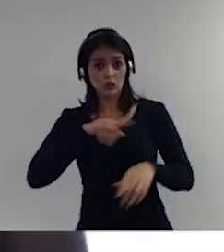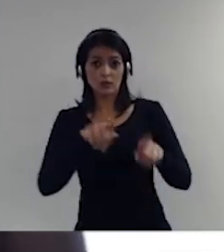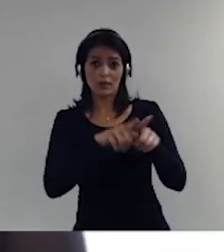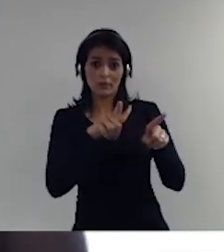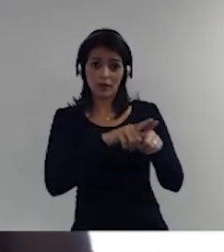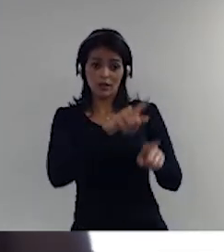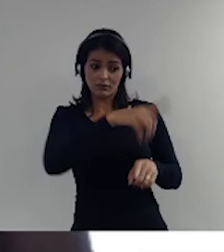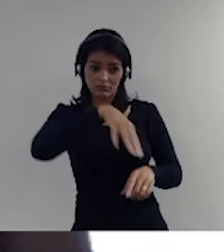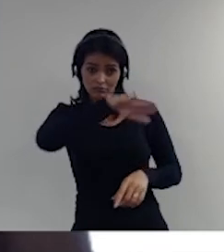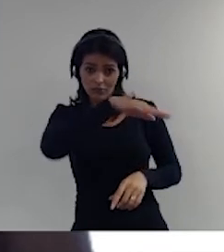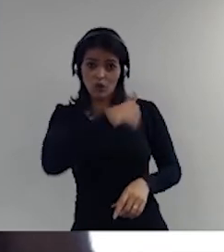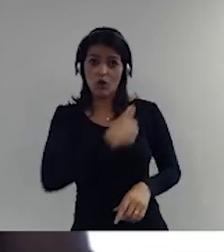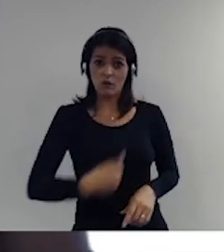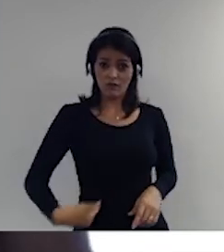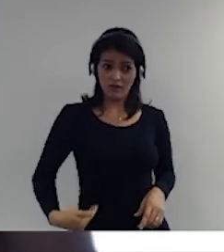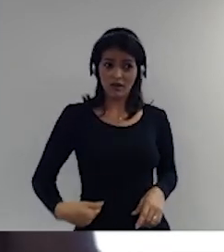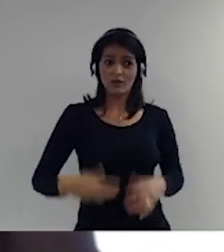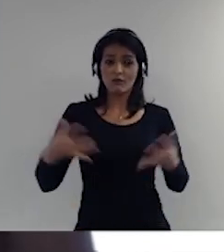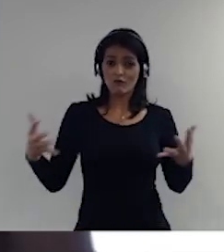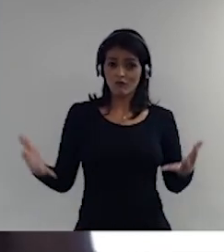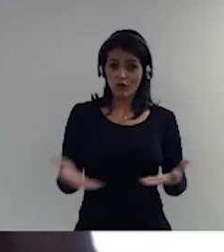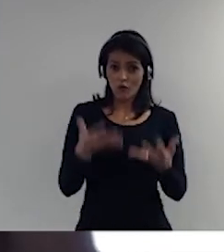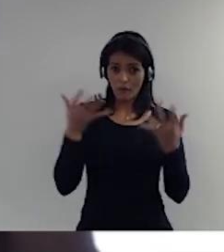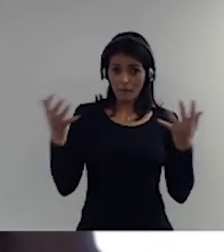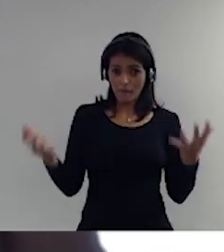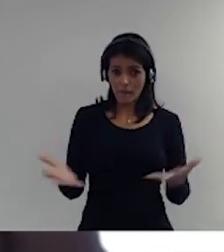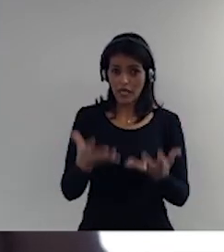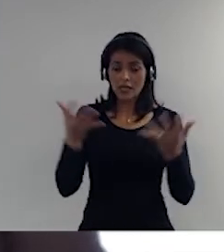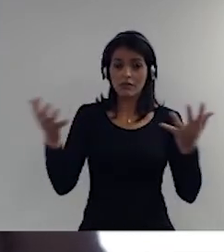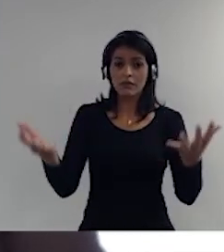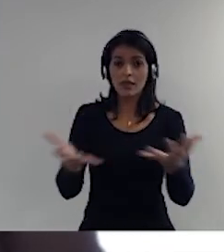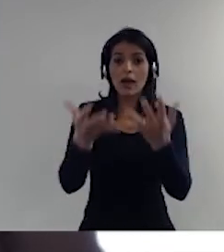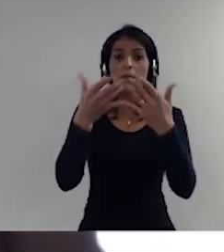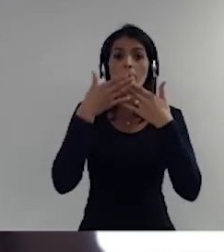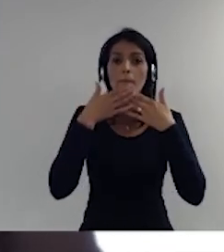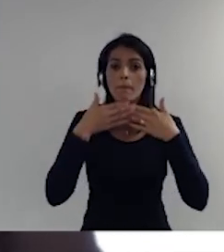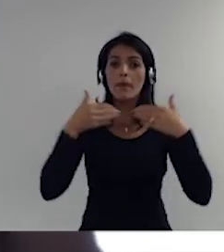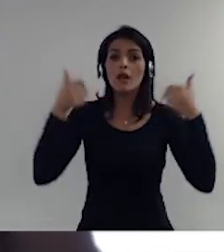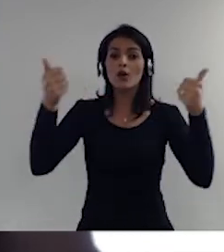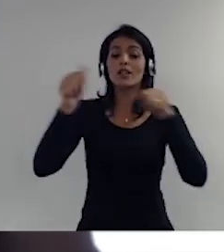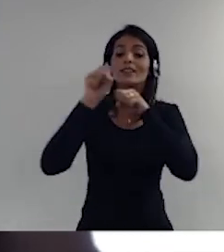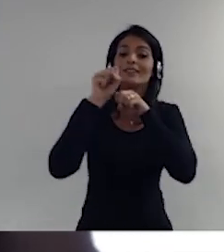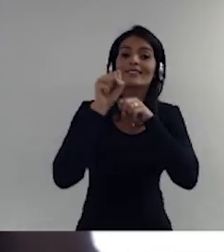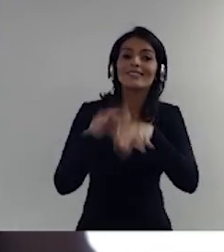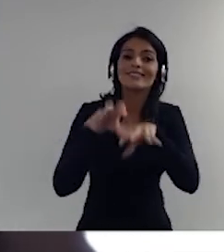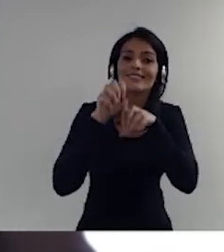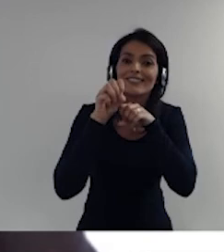autoridades de fomentar a melhoria da educação financeira.